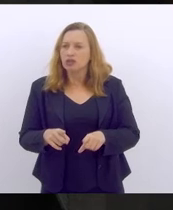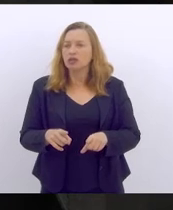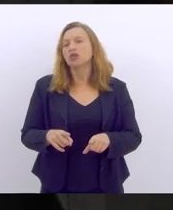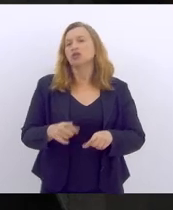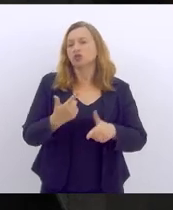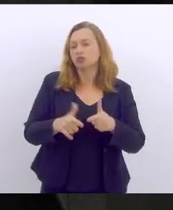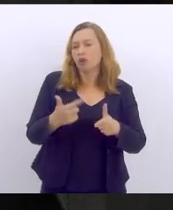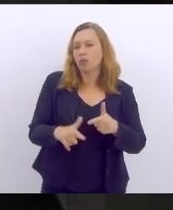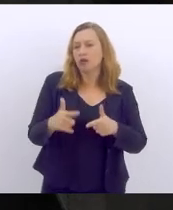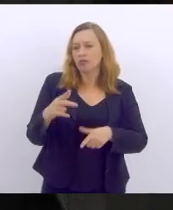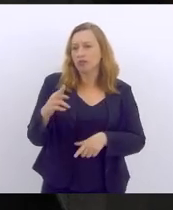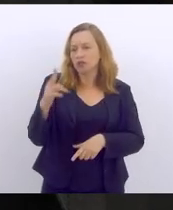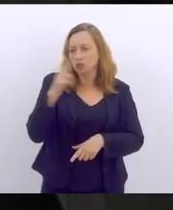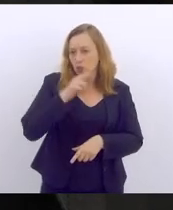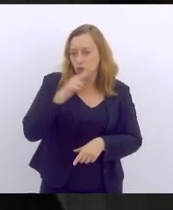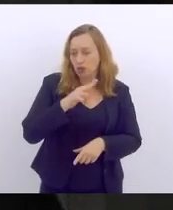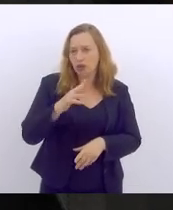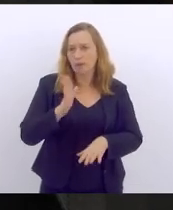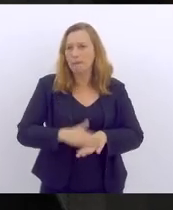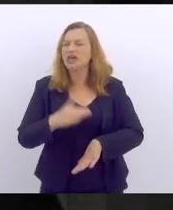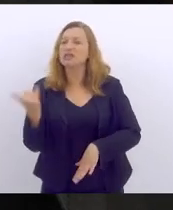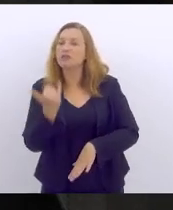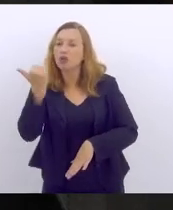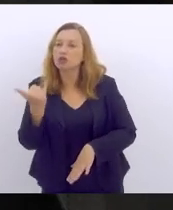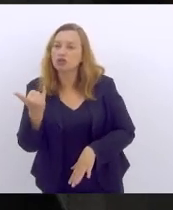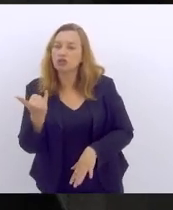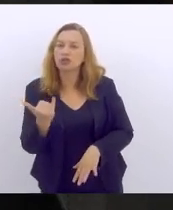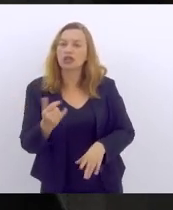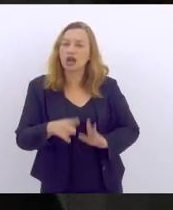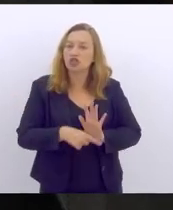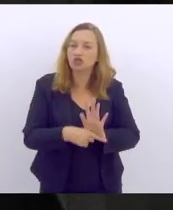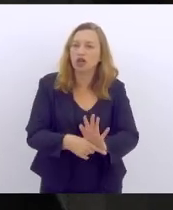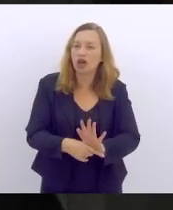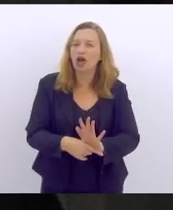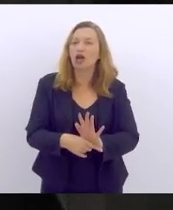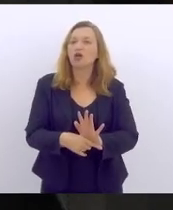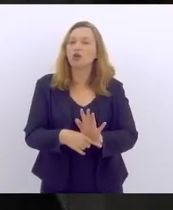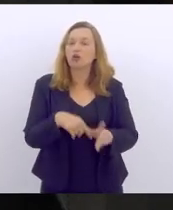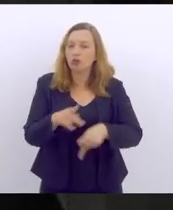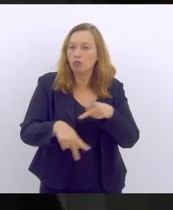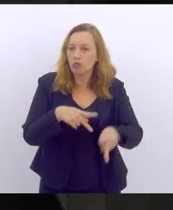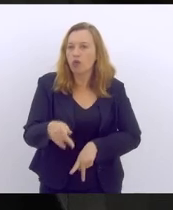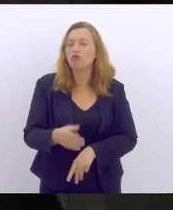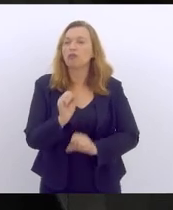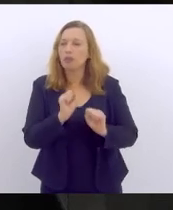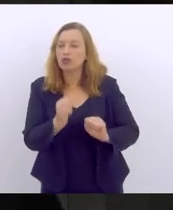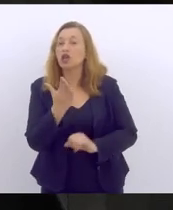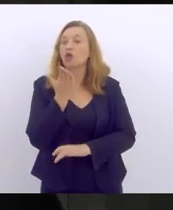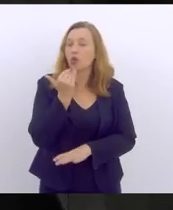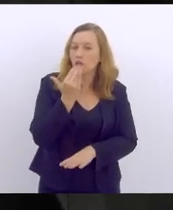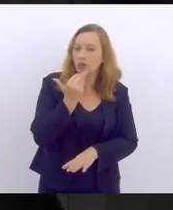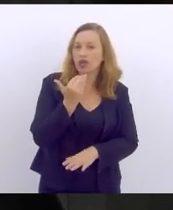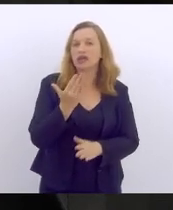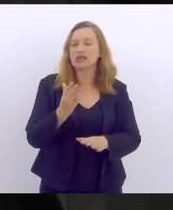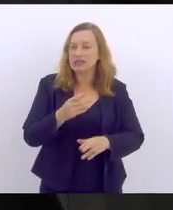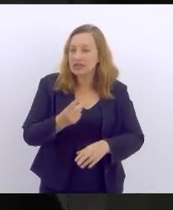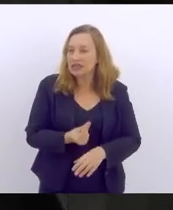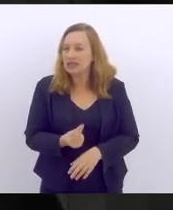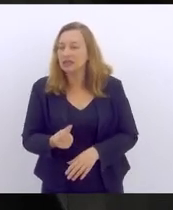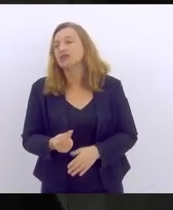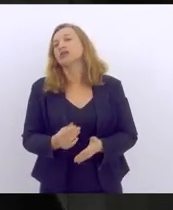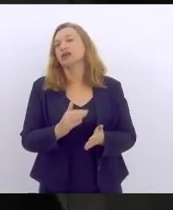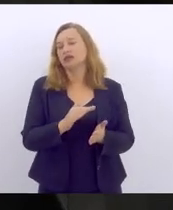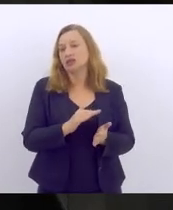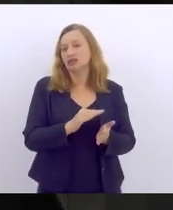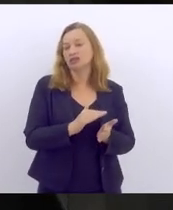Não há nada mais importante do que tirar o nosso povo da fome da extrema pobreza da miséria da